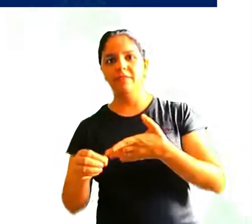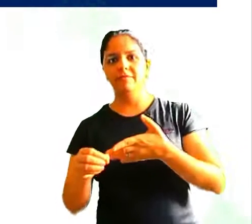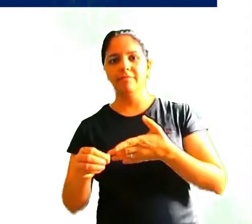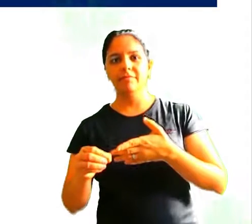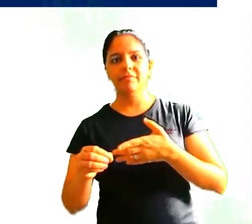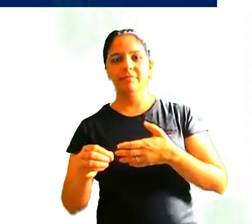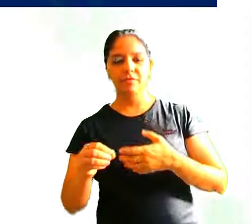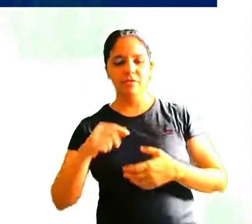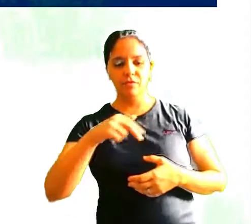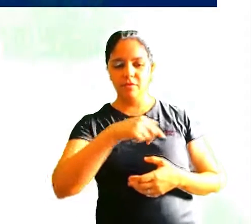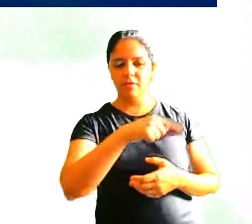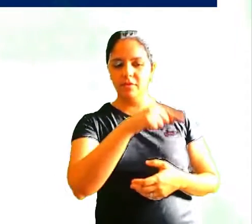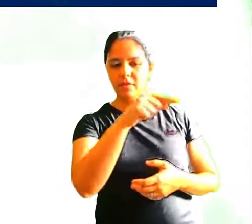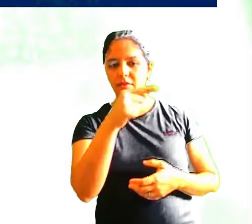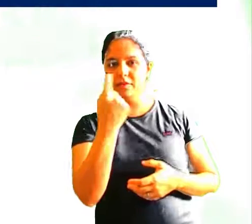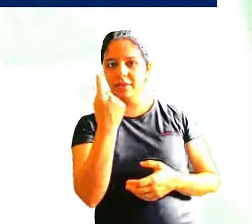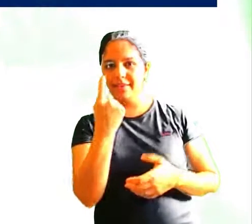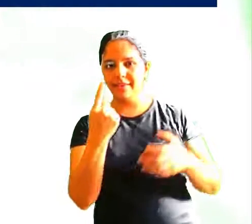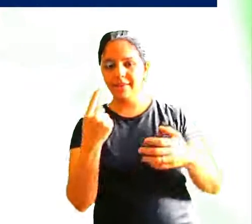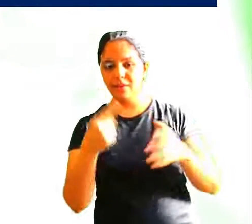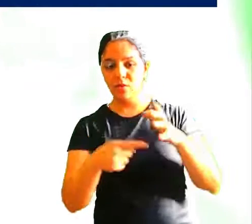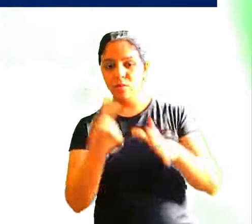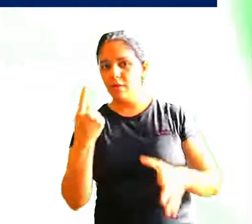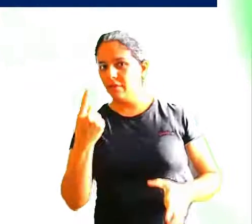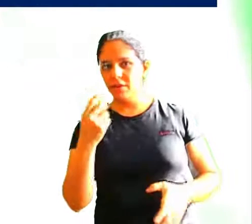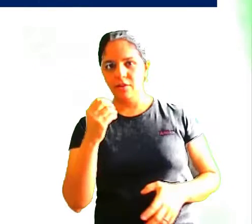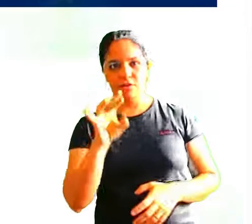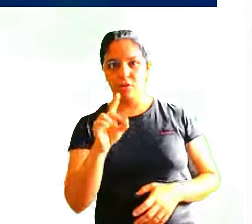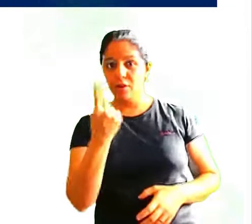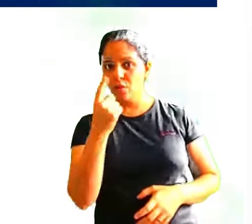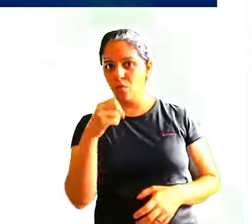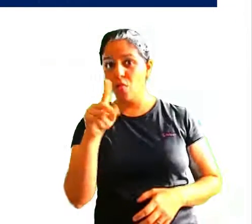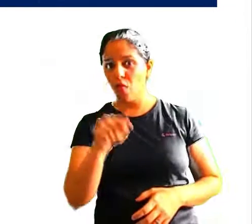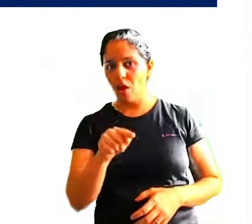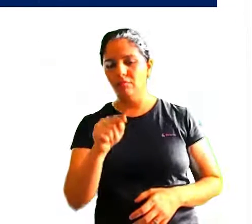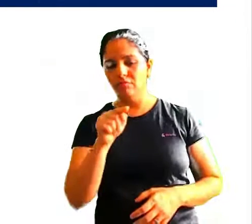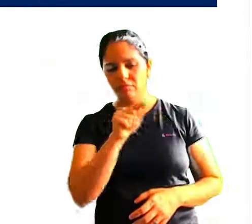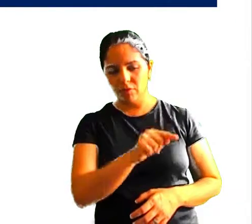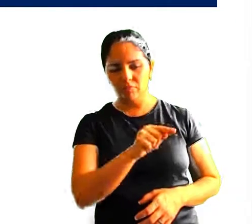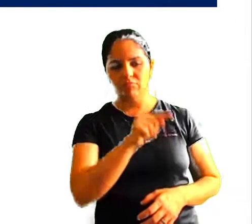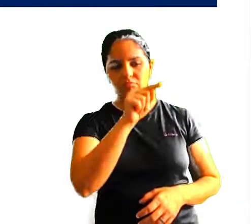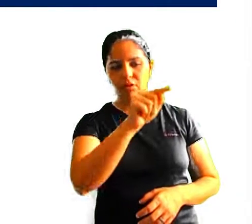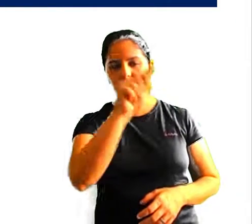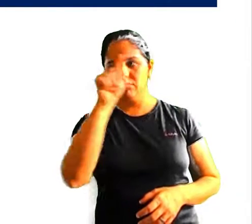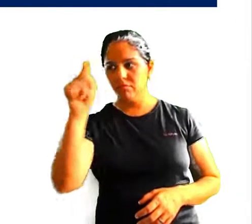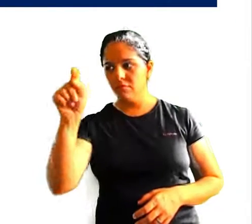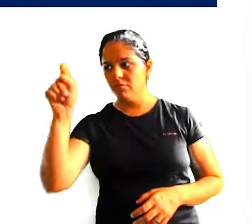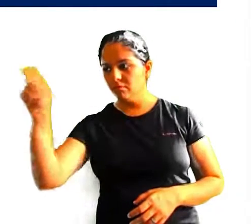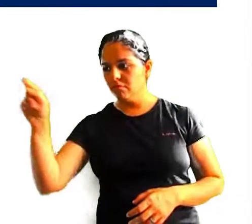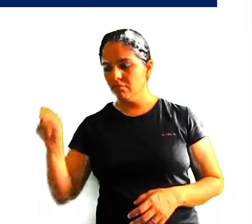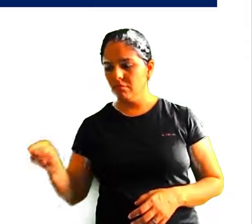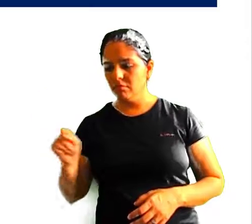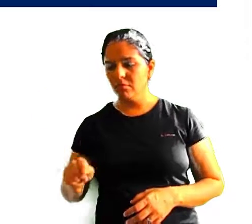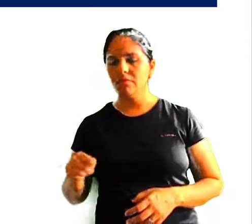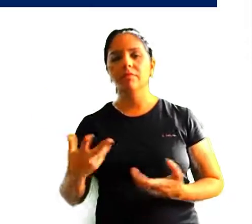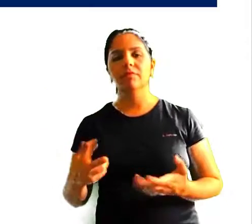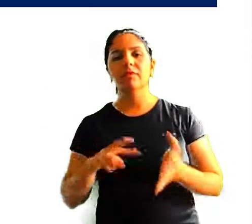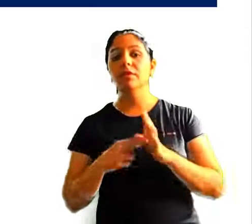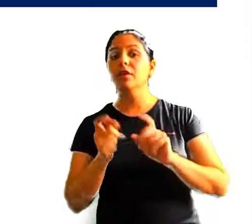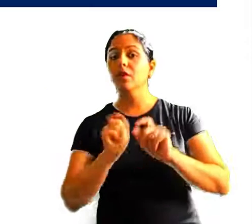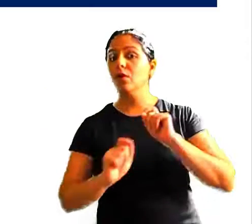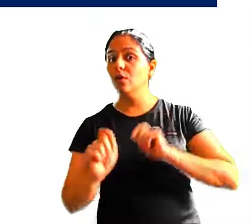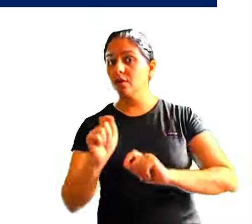voltei, né, no nó F percorrendo o circuito, né, e passei em cada nó, né, apenas uma vez, tá?